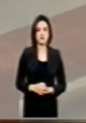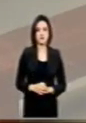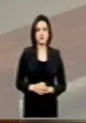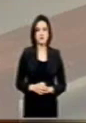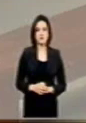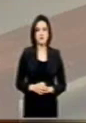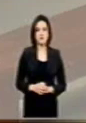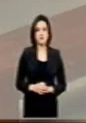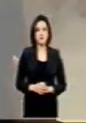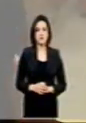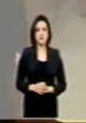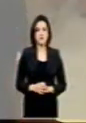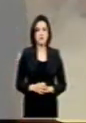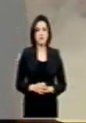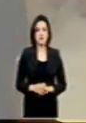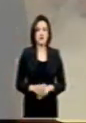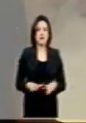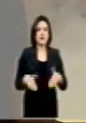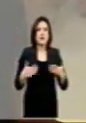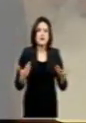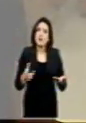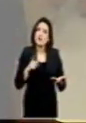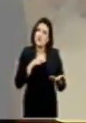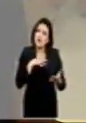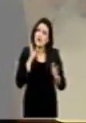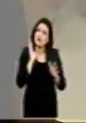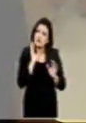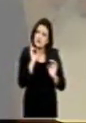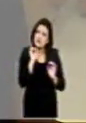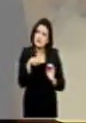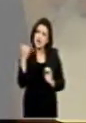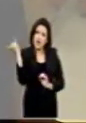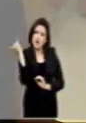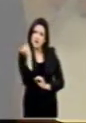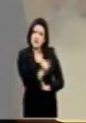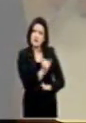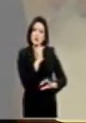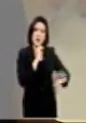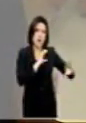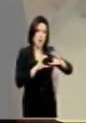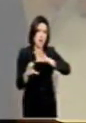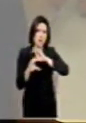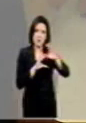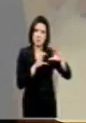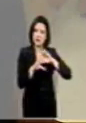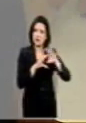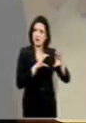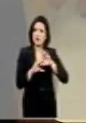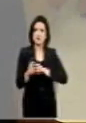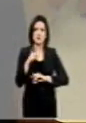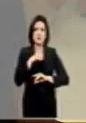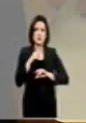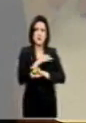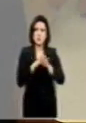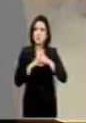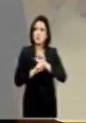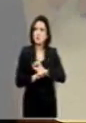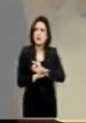Houve uma clara comunicação. Não há a possibilidade aqui, nem mínima,